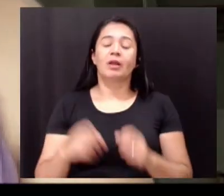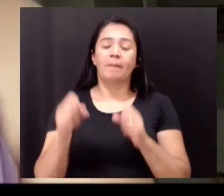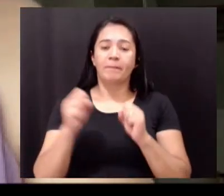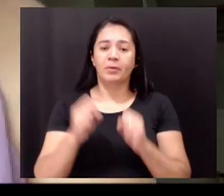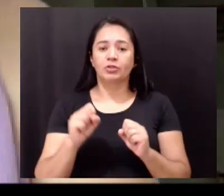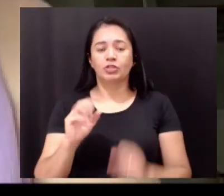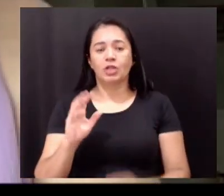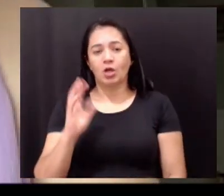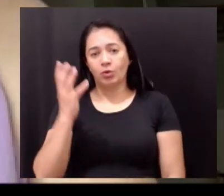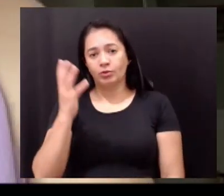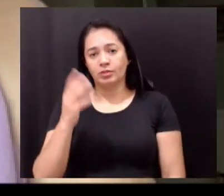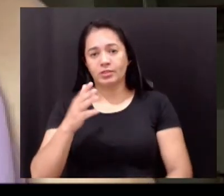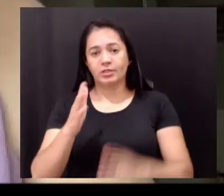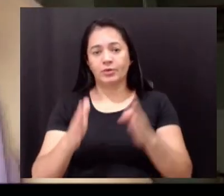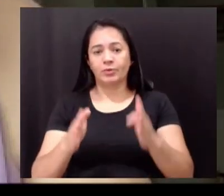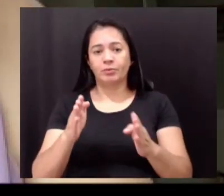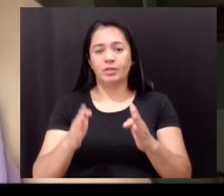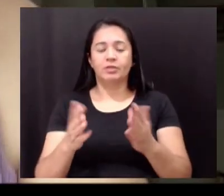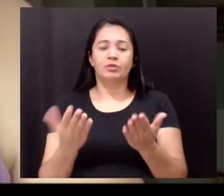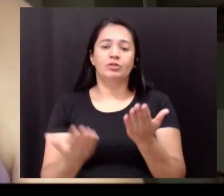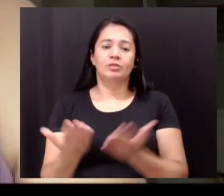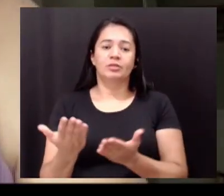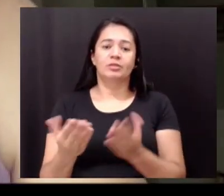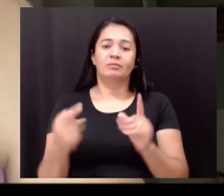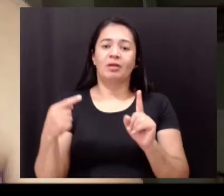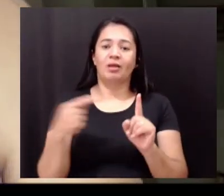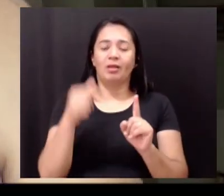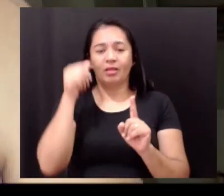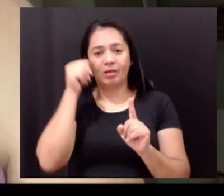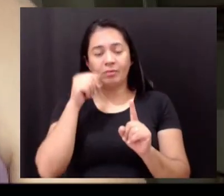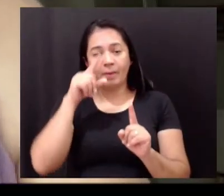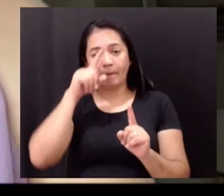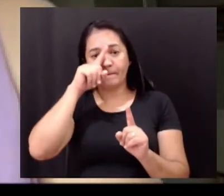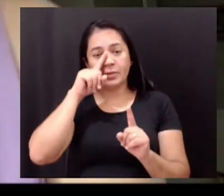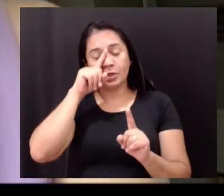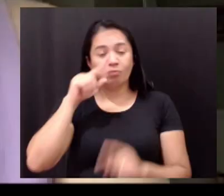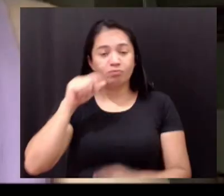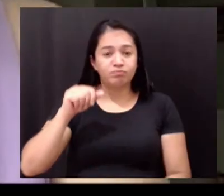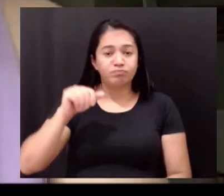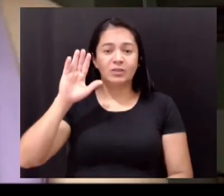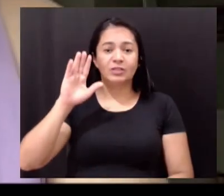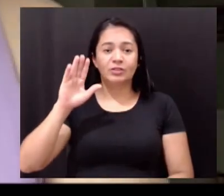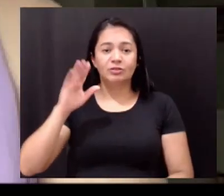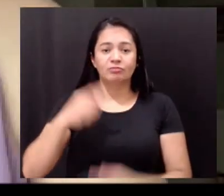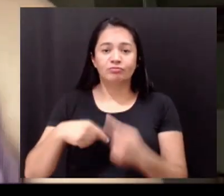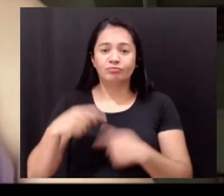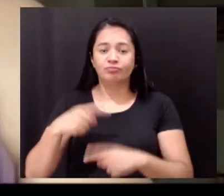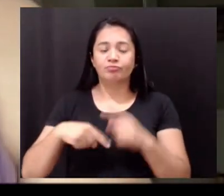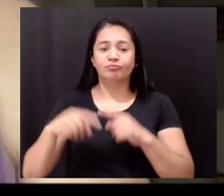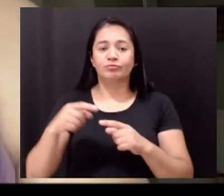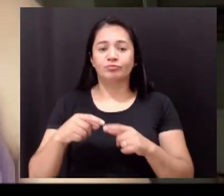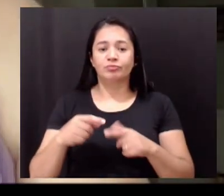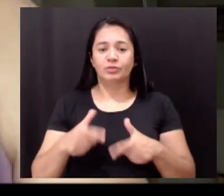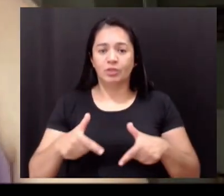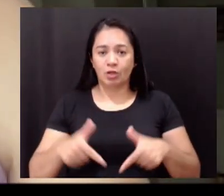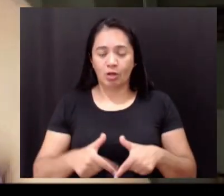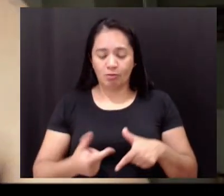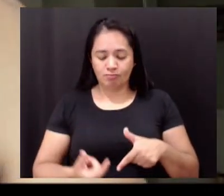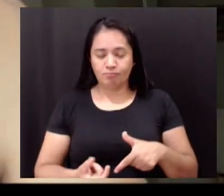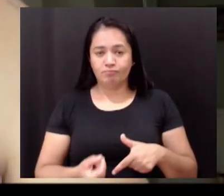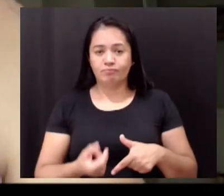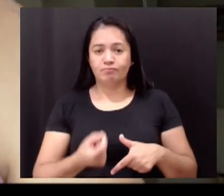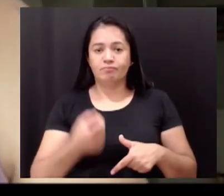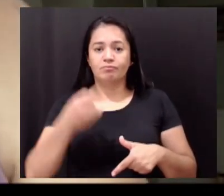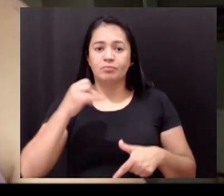tratamento, essa mulher, ela tem um risco maior de desenvolver um câncer de colo de útero se ela tiver o